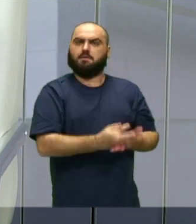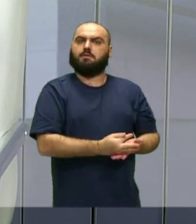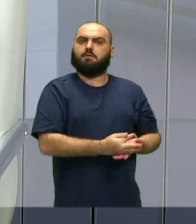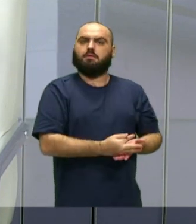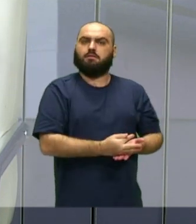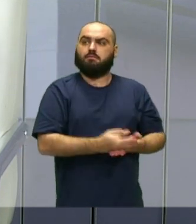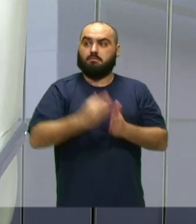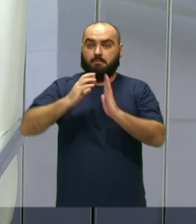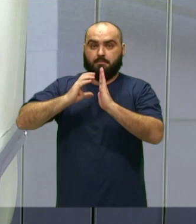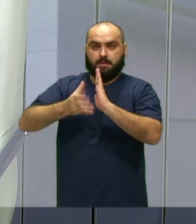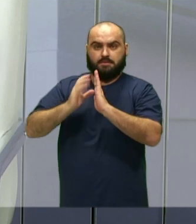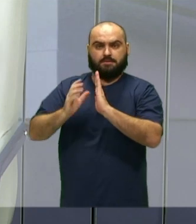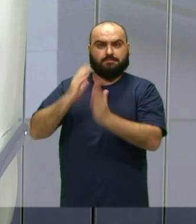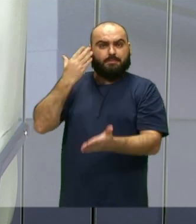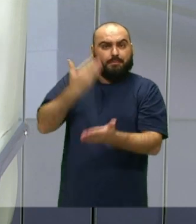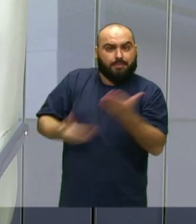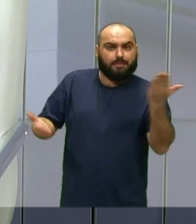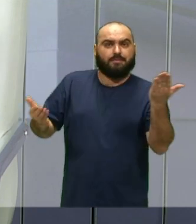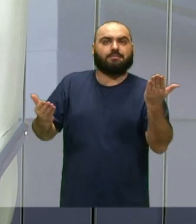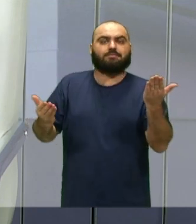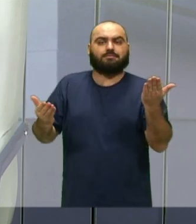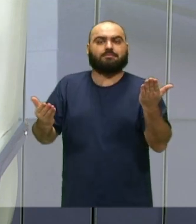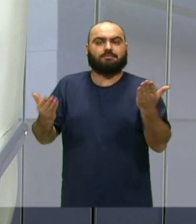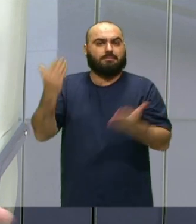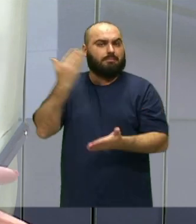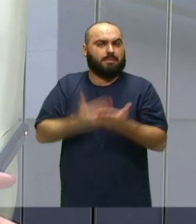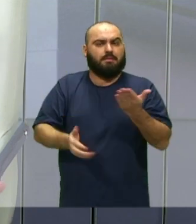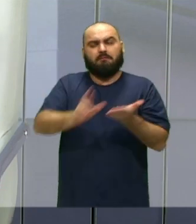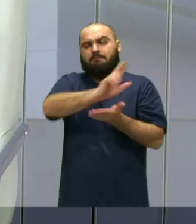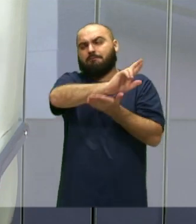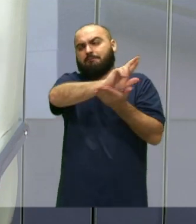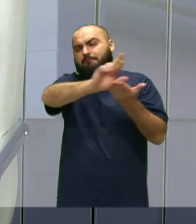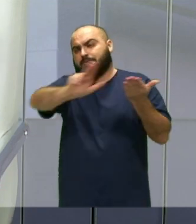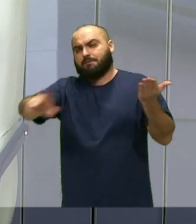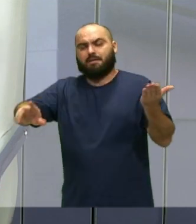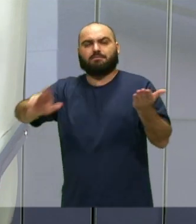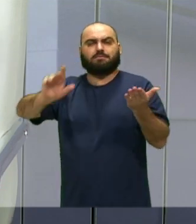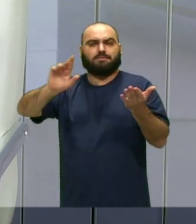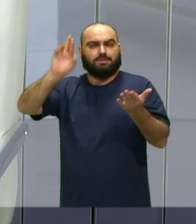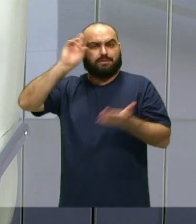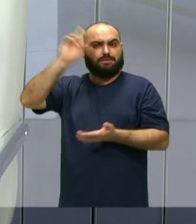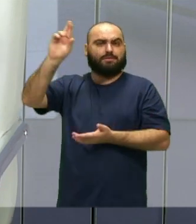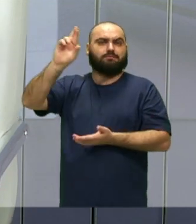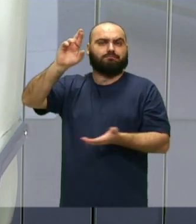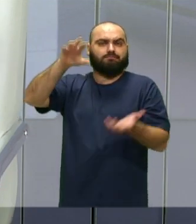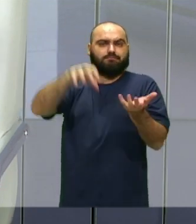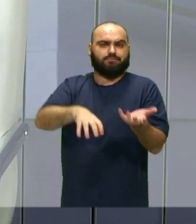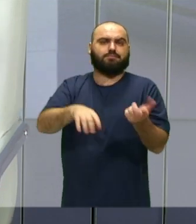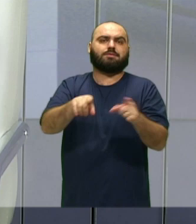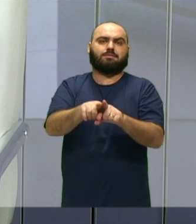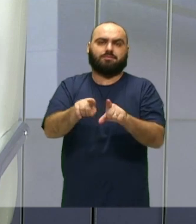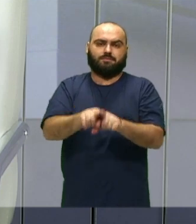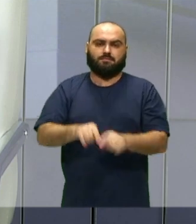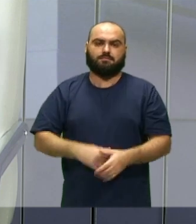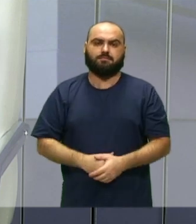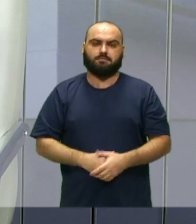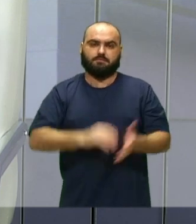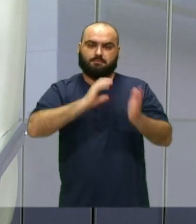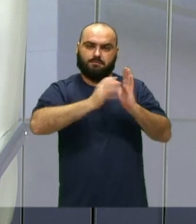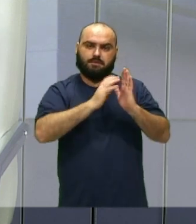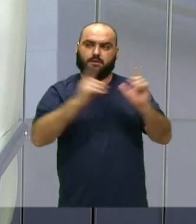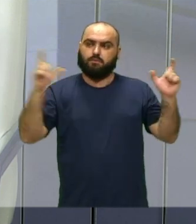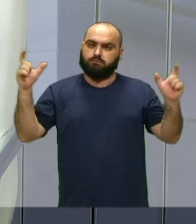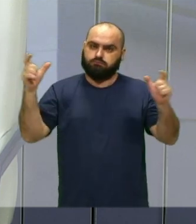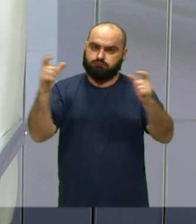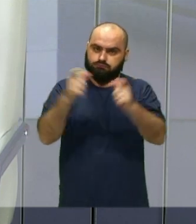o partido se perdeu. E perdeu com eles várias lideranças, né? No Congresso, aquela coisa. O partido teve uma queda, teve uma